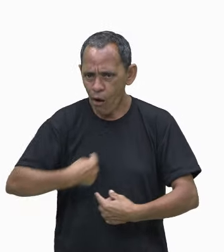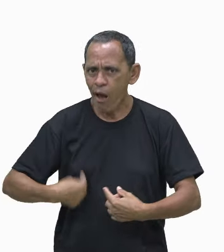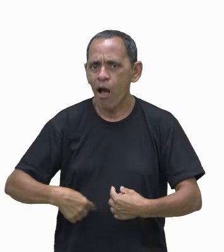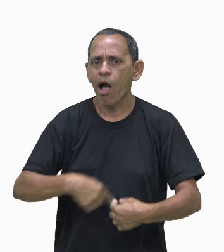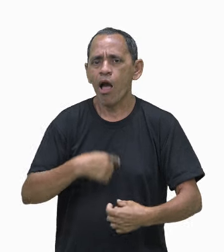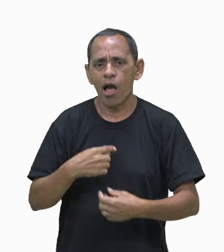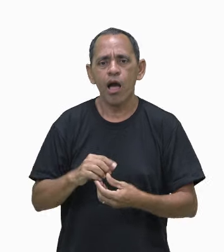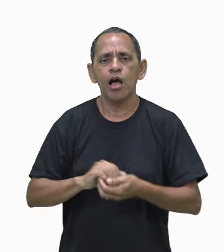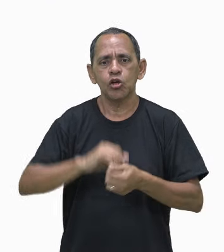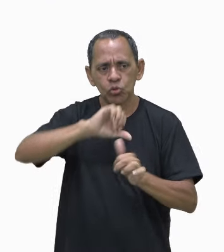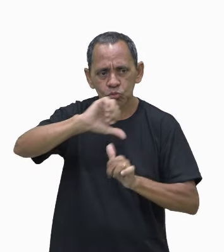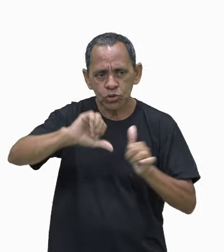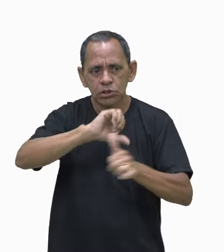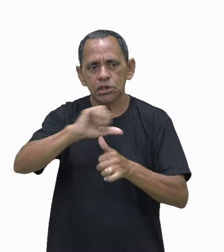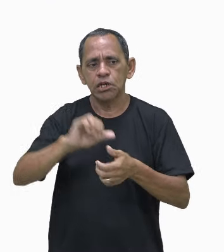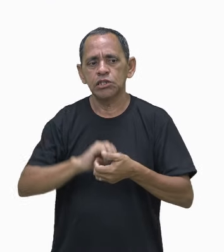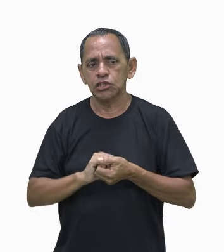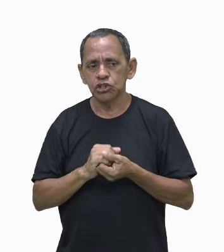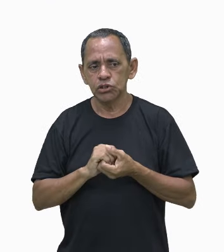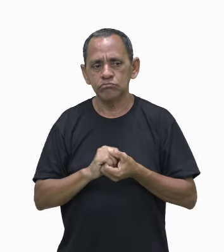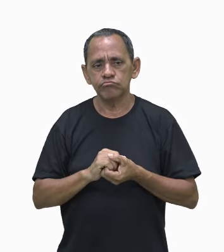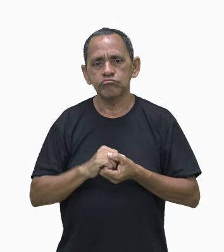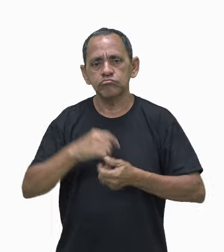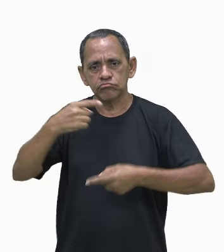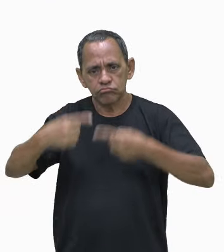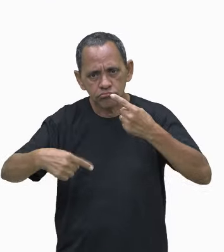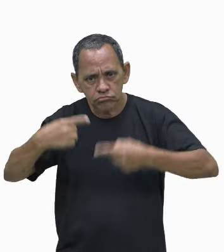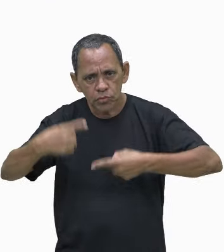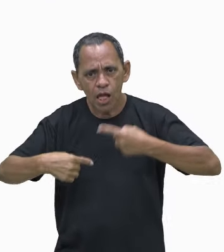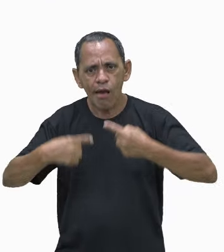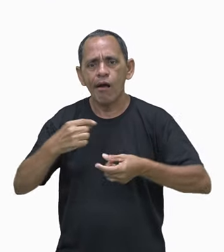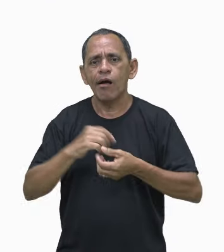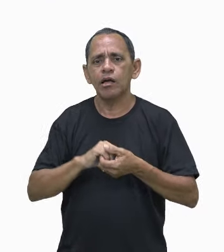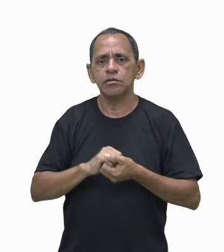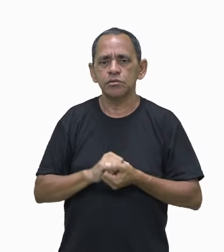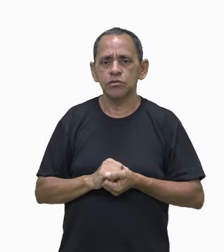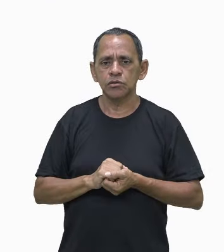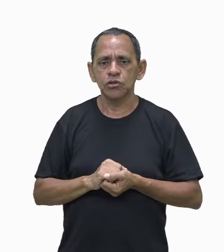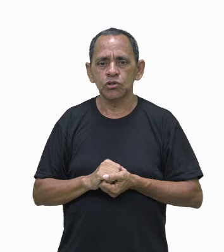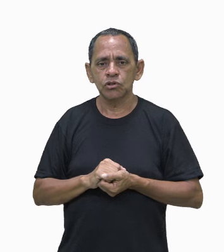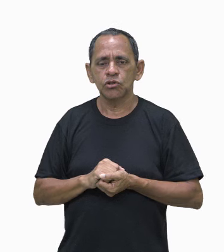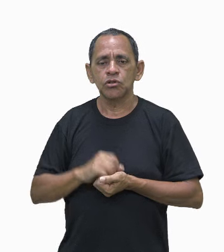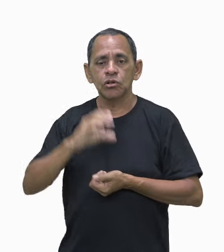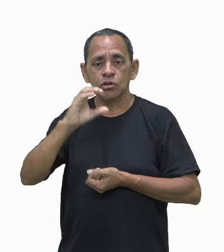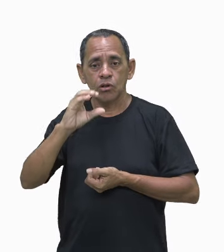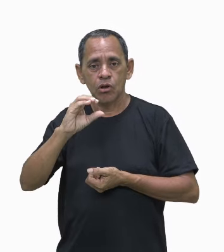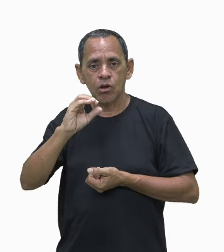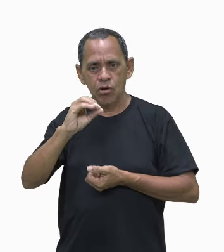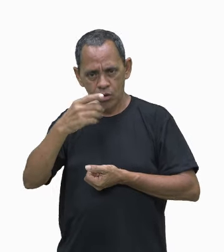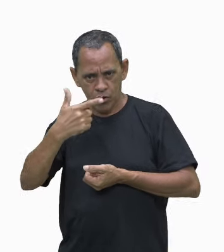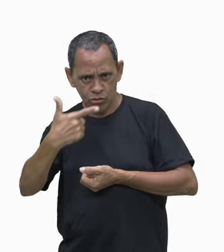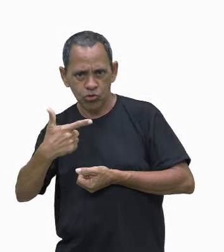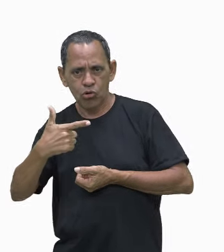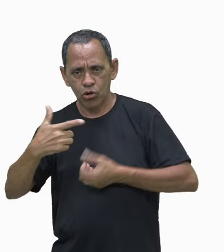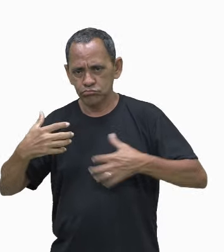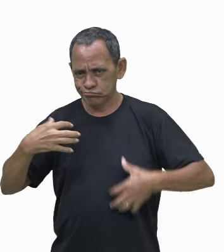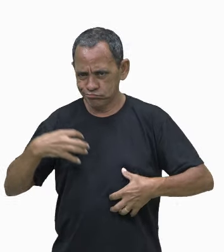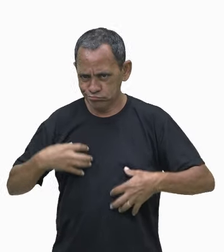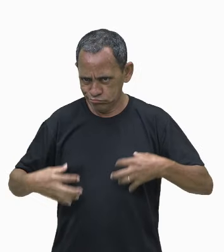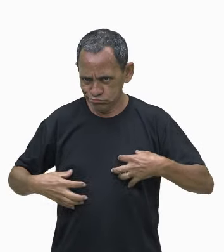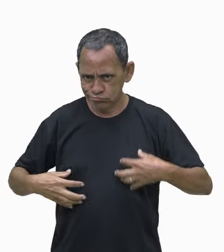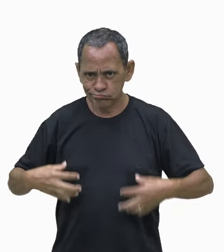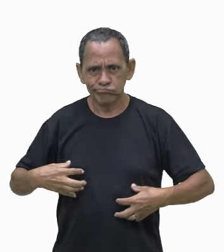gases respiratórios, e saibam vocês, o oxigênio que nós inspiramos, lá do pulmão, dos